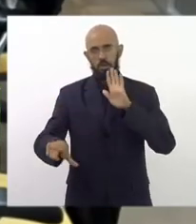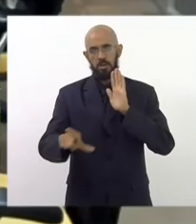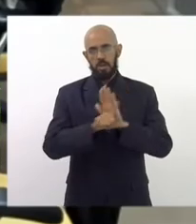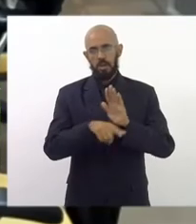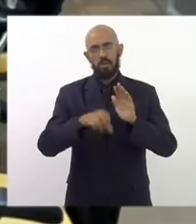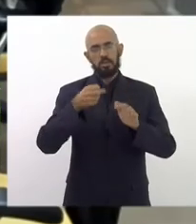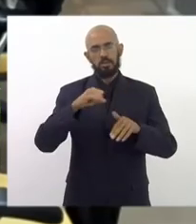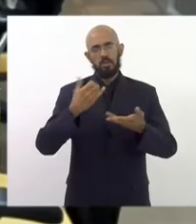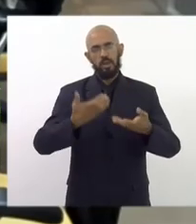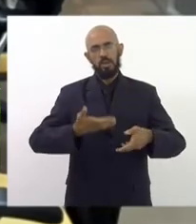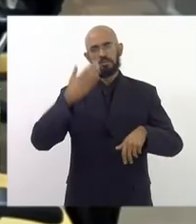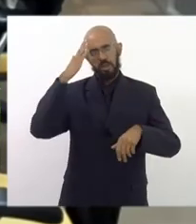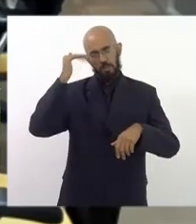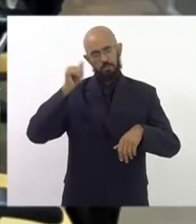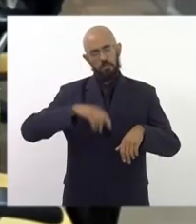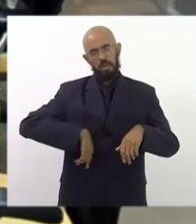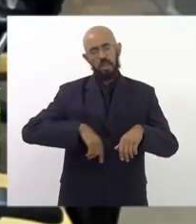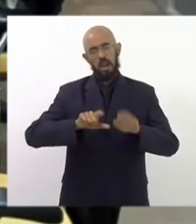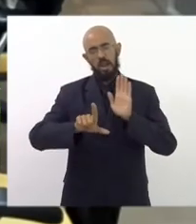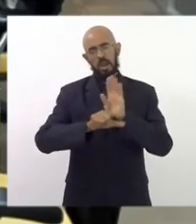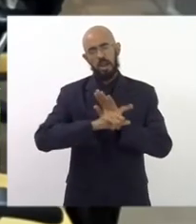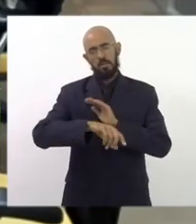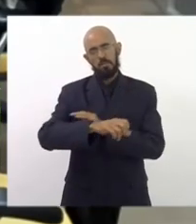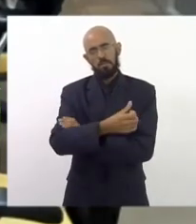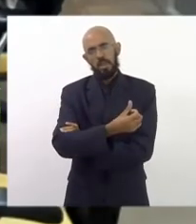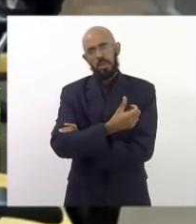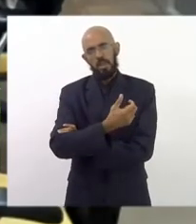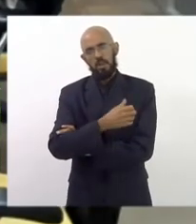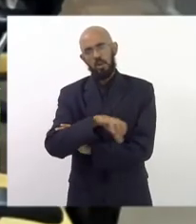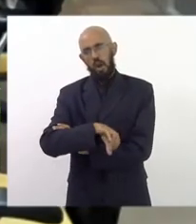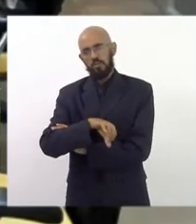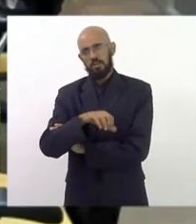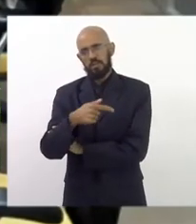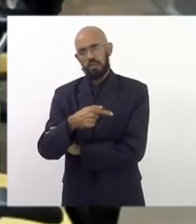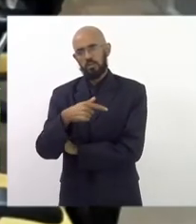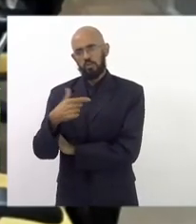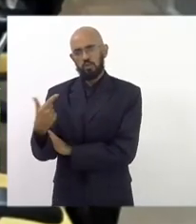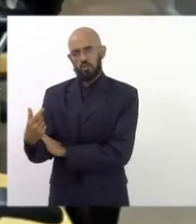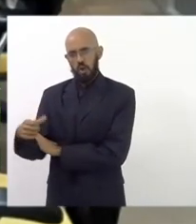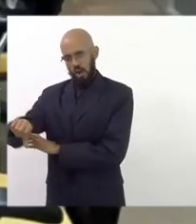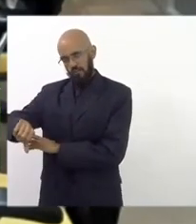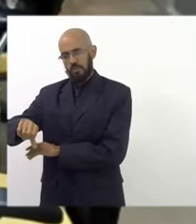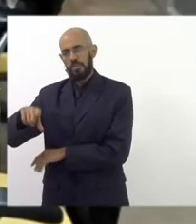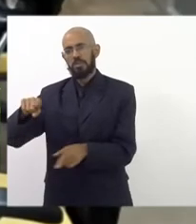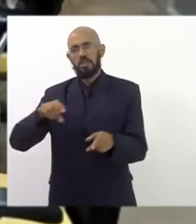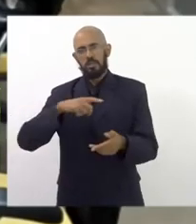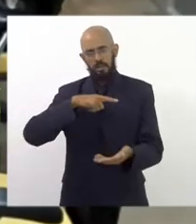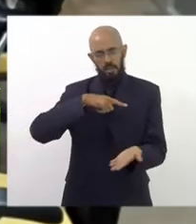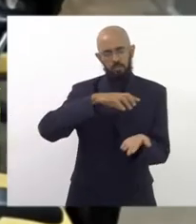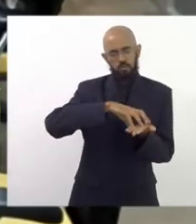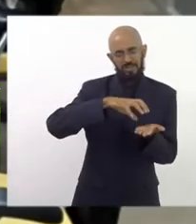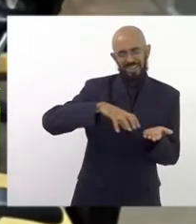da lei 6979, você vai saber por setor econômico, tem também